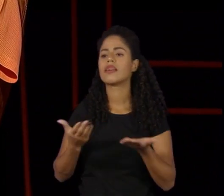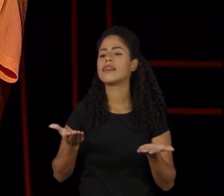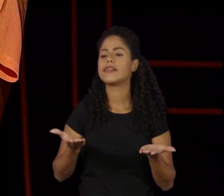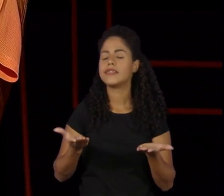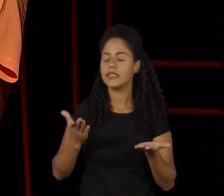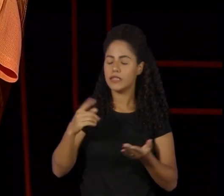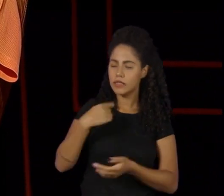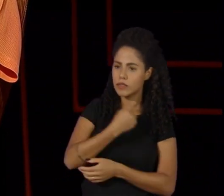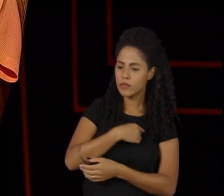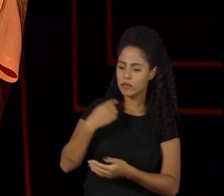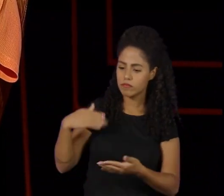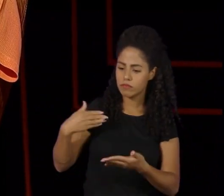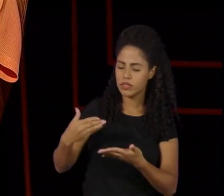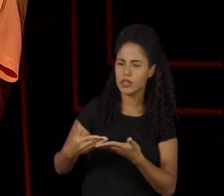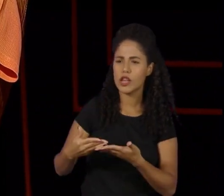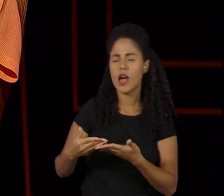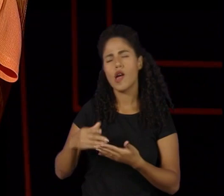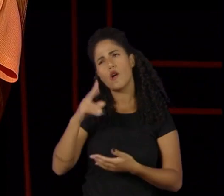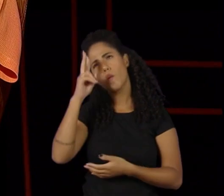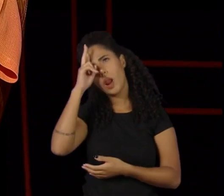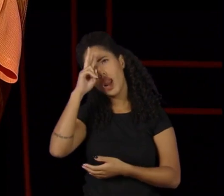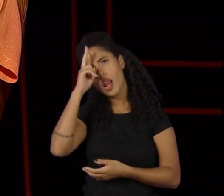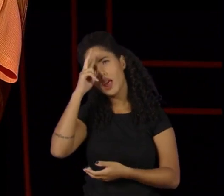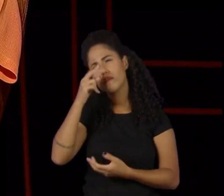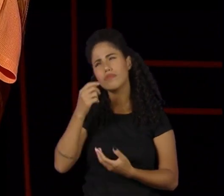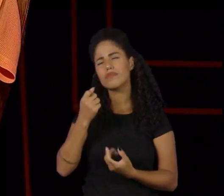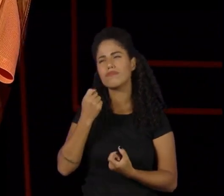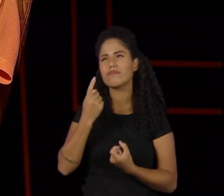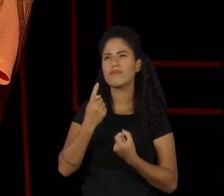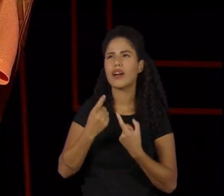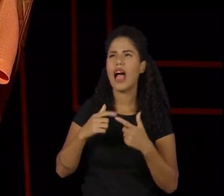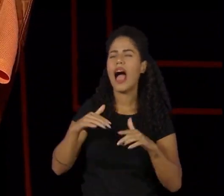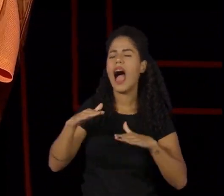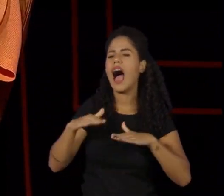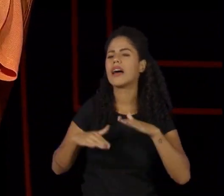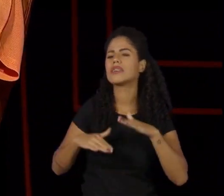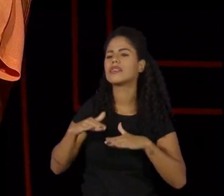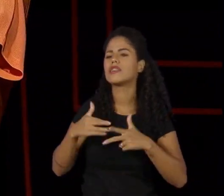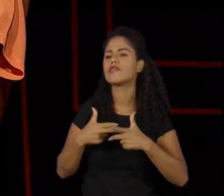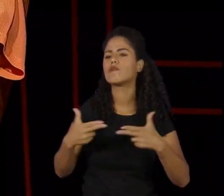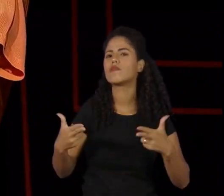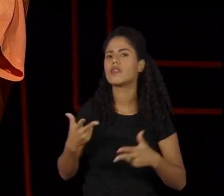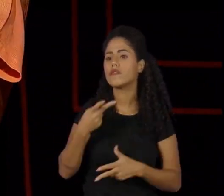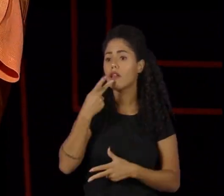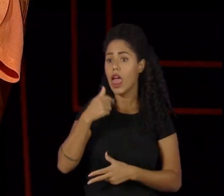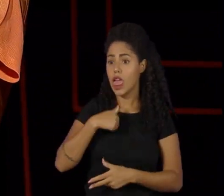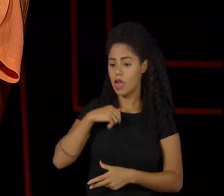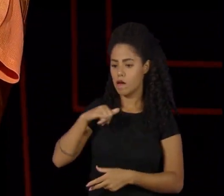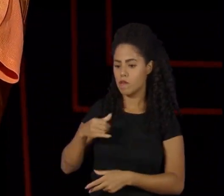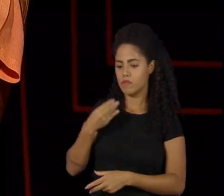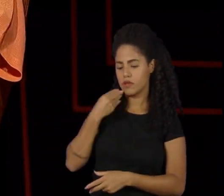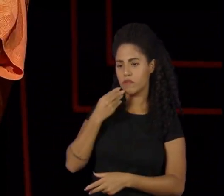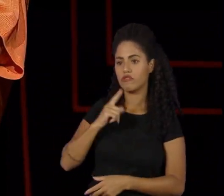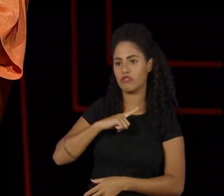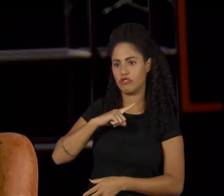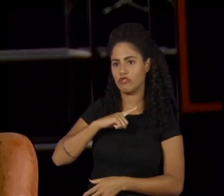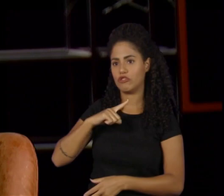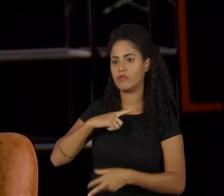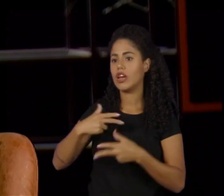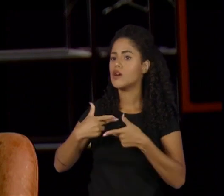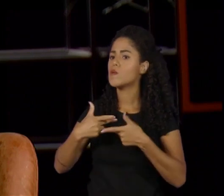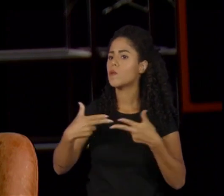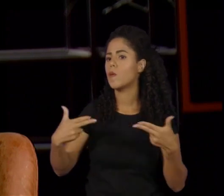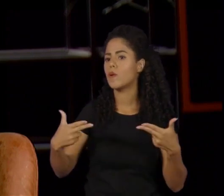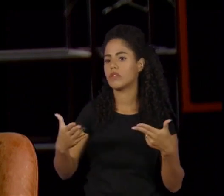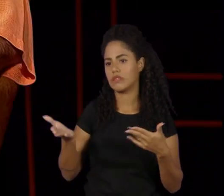E eu não lembro, de vez em quando eu lembro dessa coisa que ele falou. Eu tive a oportunidade. Foi um negócio, coisas do